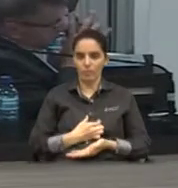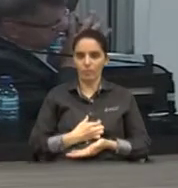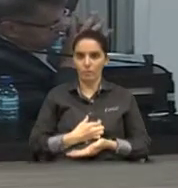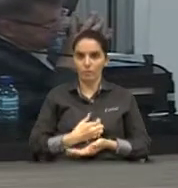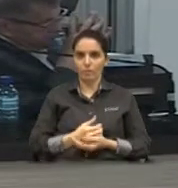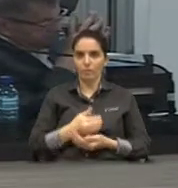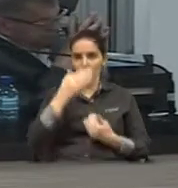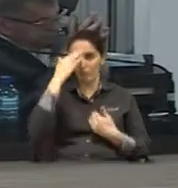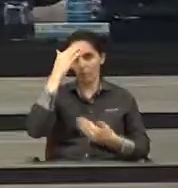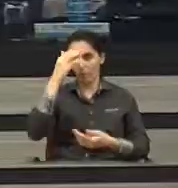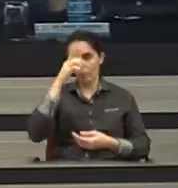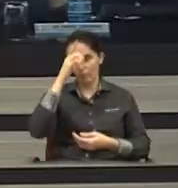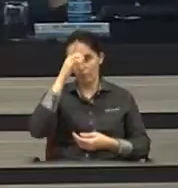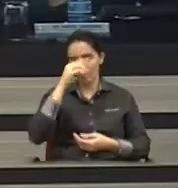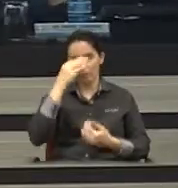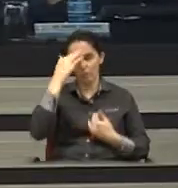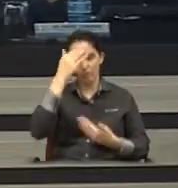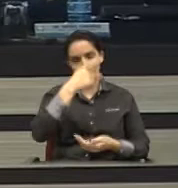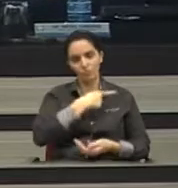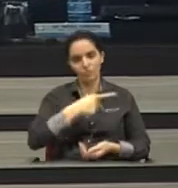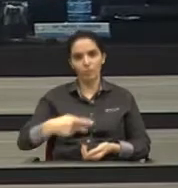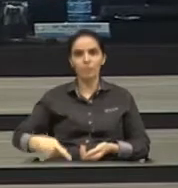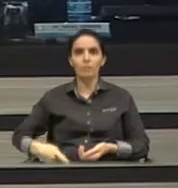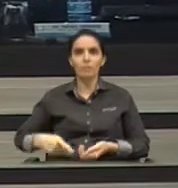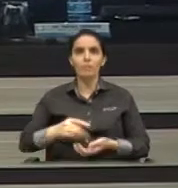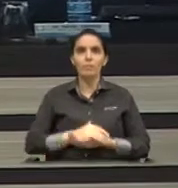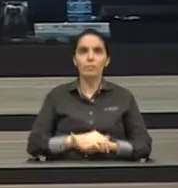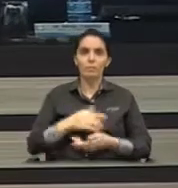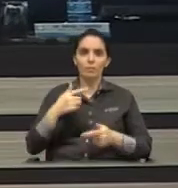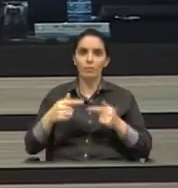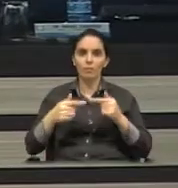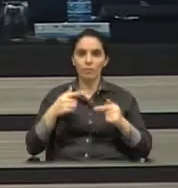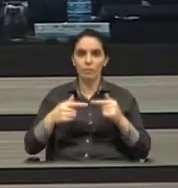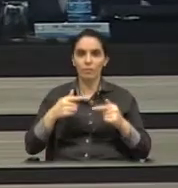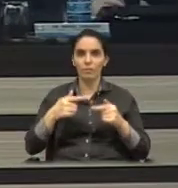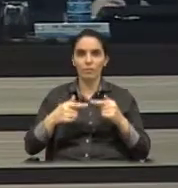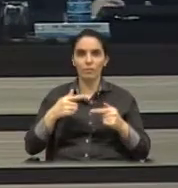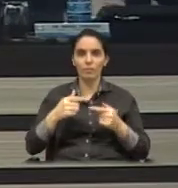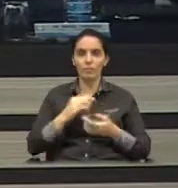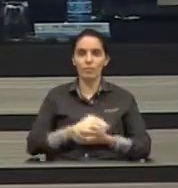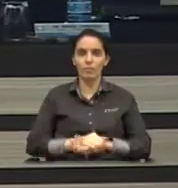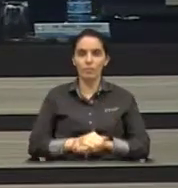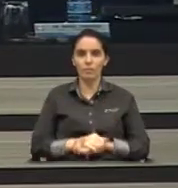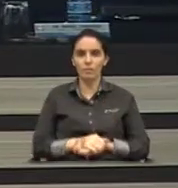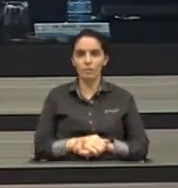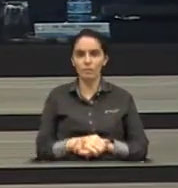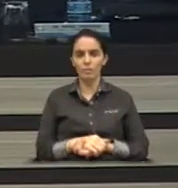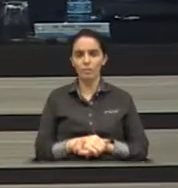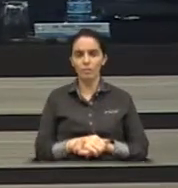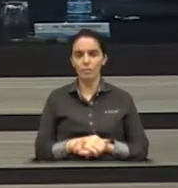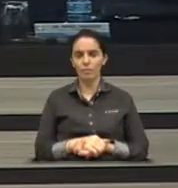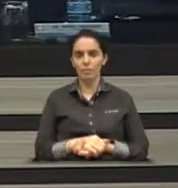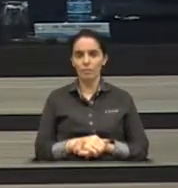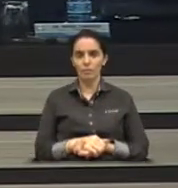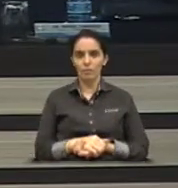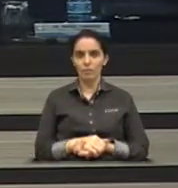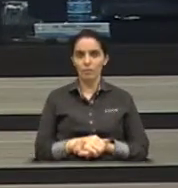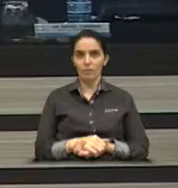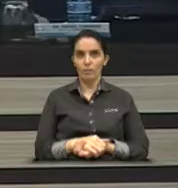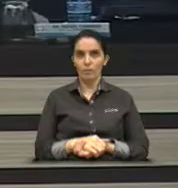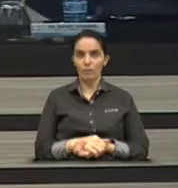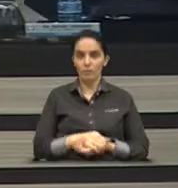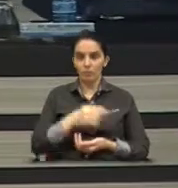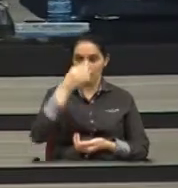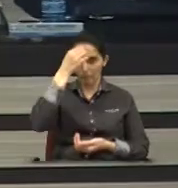meu irmão. Obrigado, senhor presidente. Continue a discussão. Eu gostaria, senhor presidente. A palavra do doutor